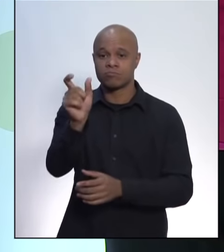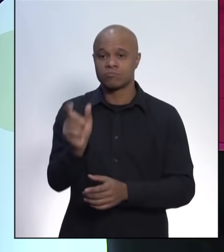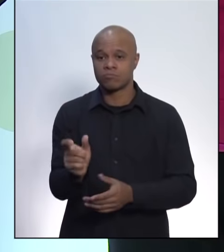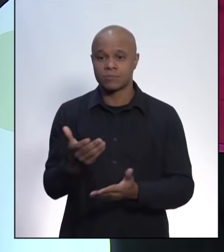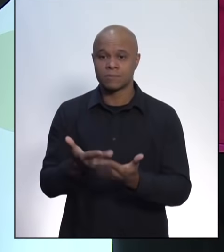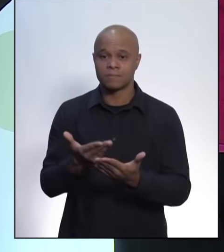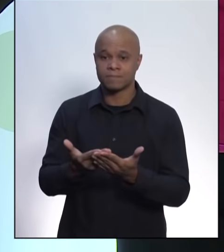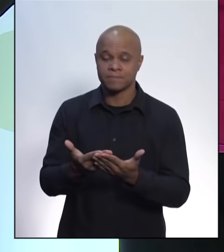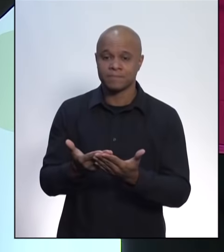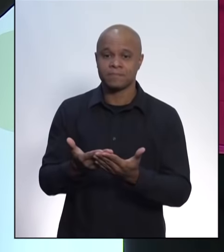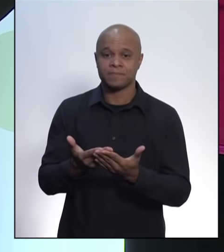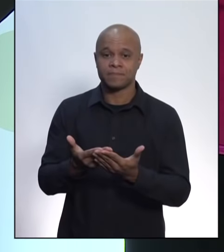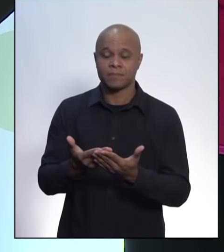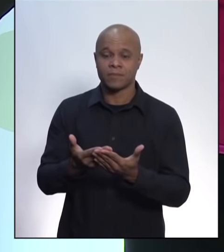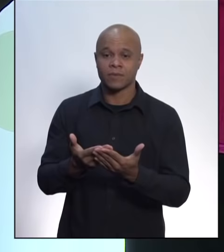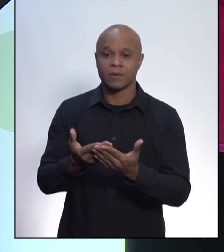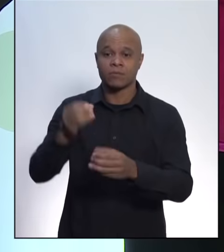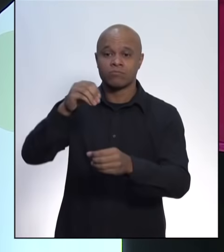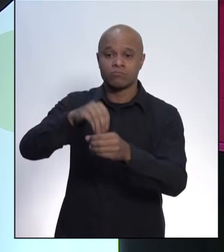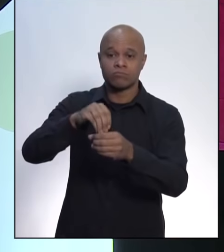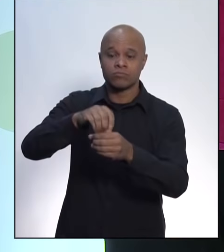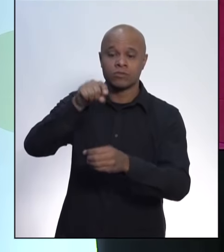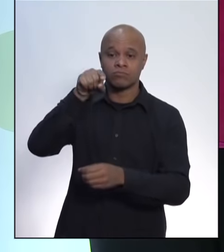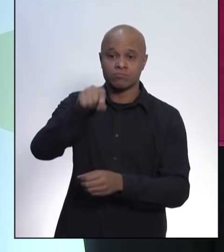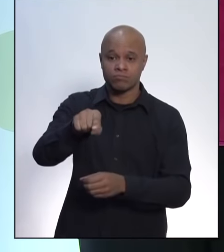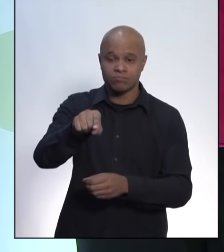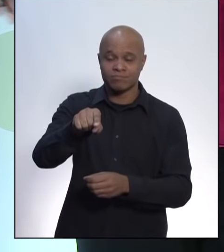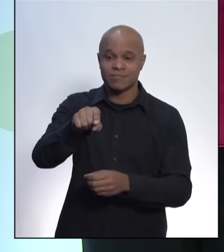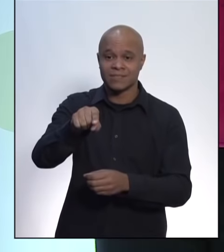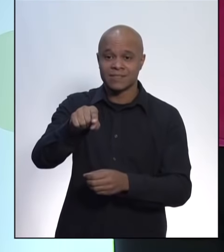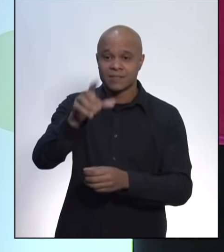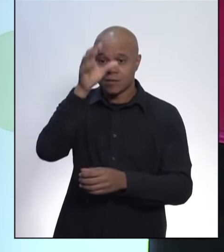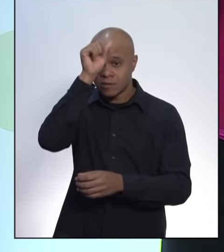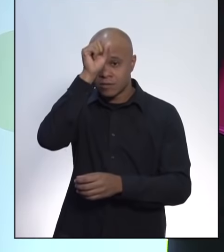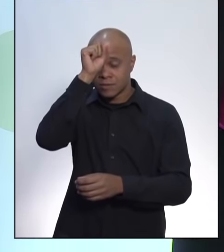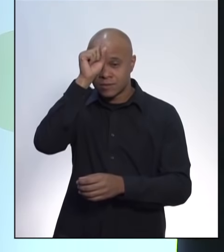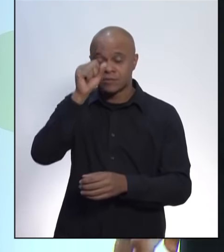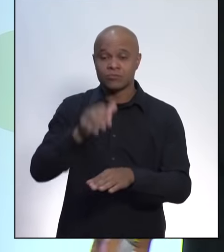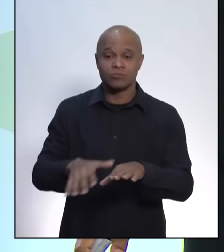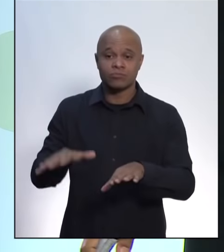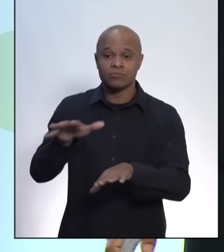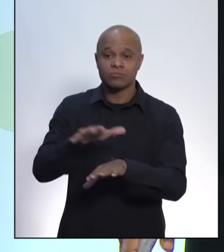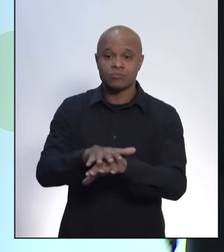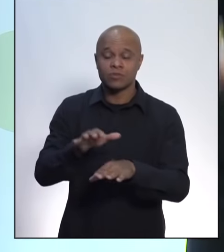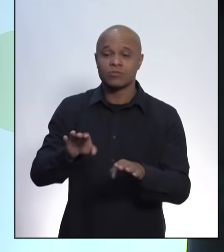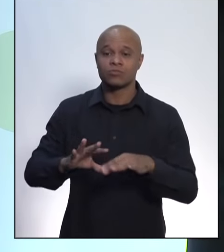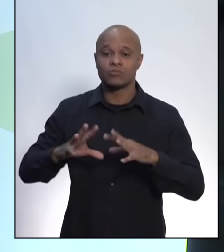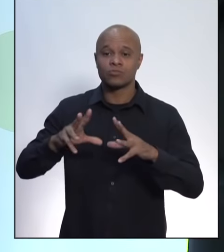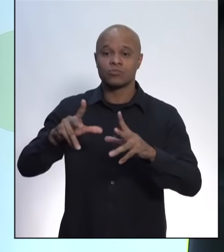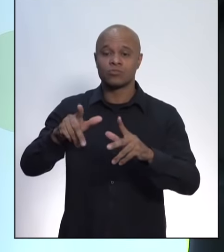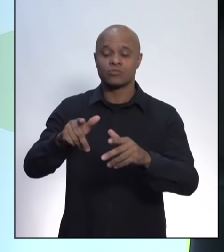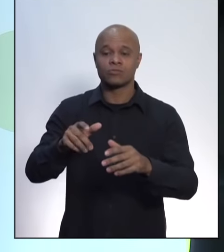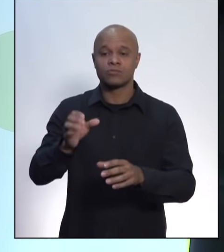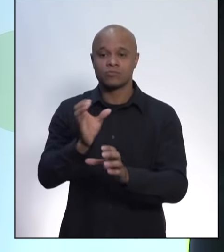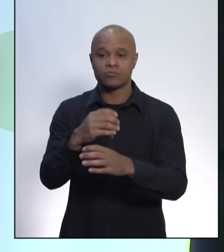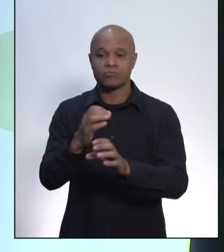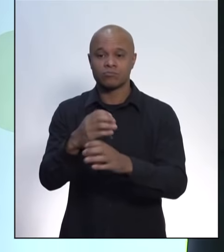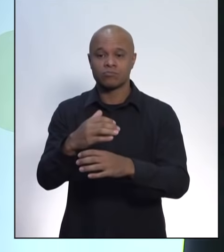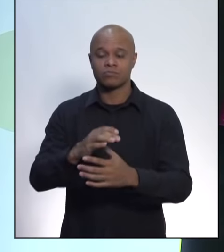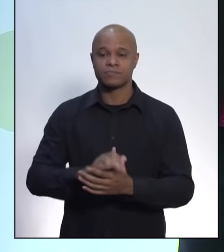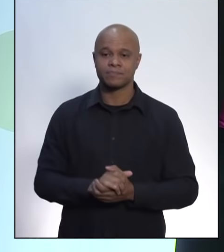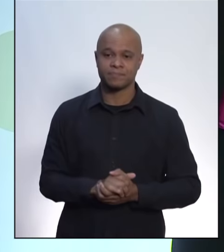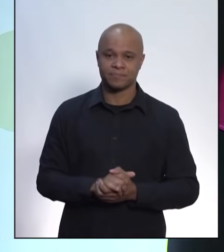de aulas vocês vão colocar aqui o que vocês aprenderam sobre ciências ok